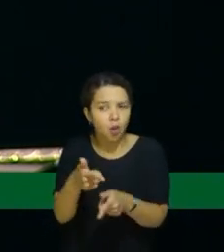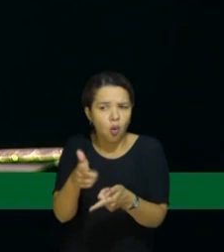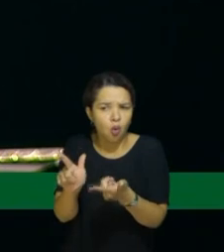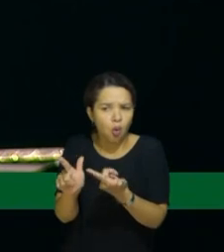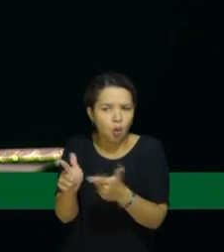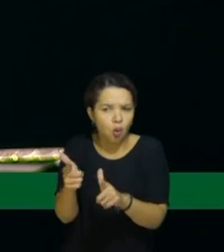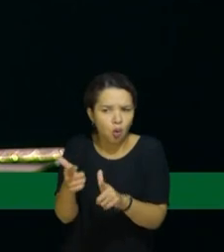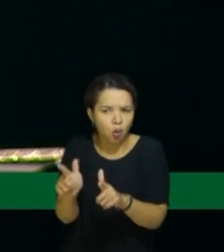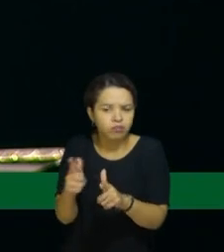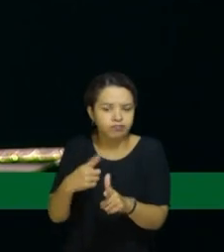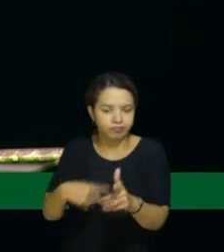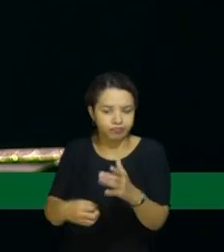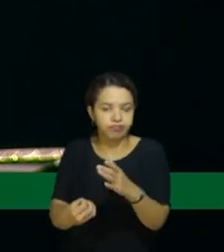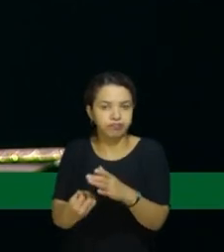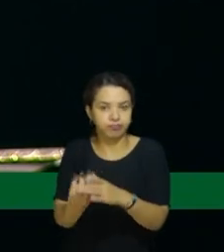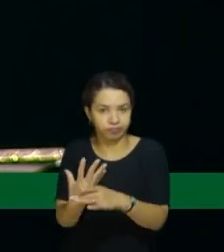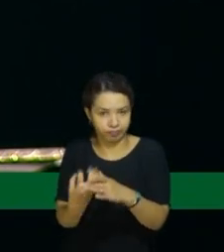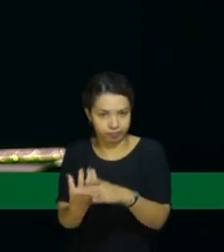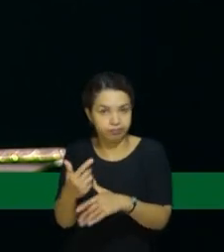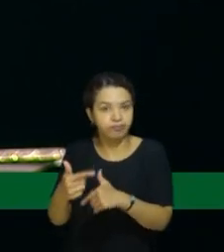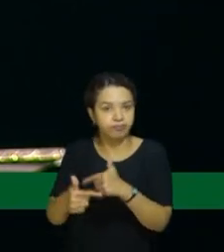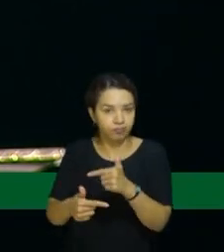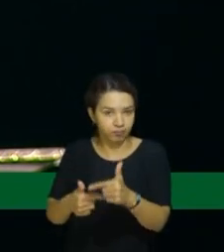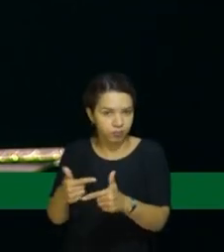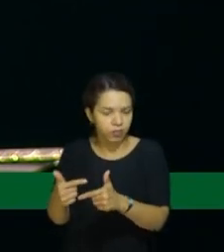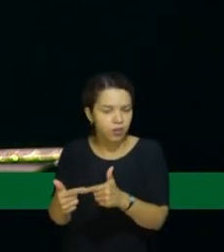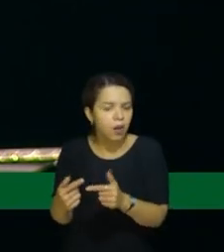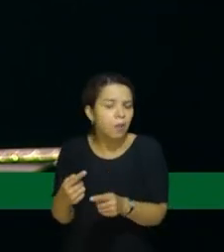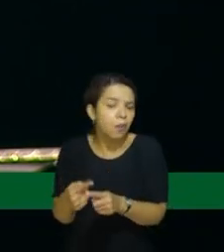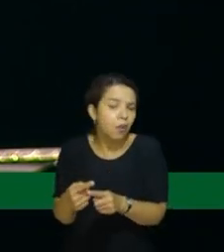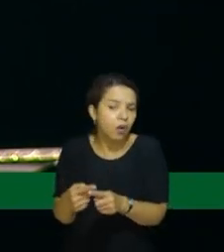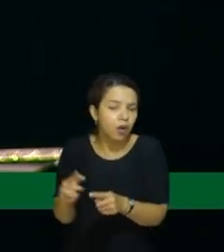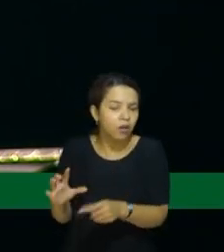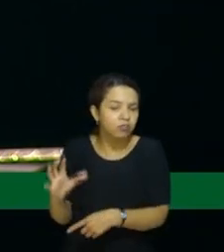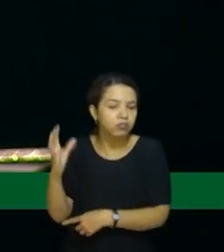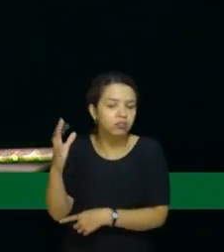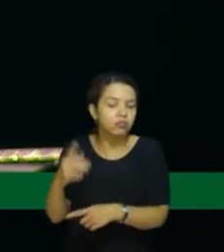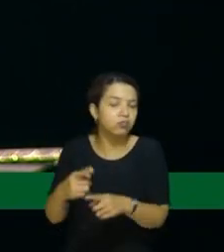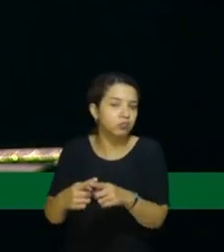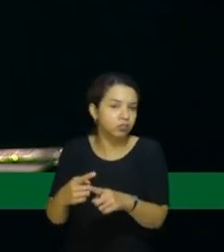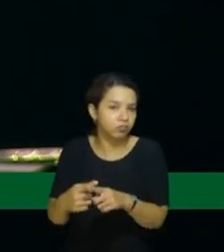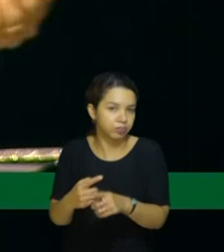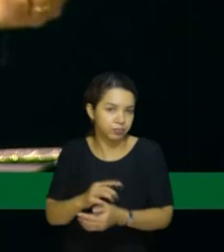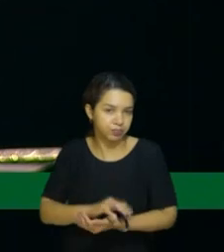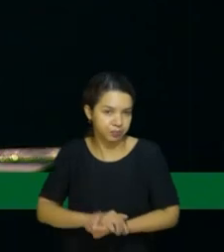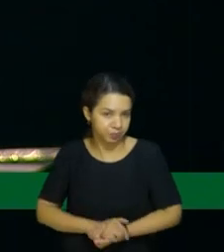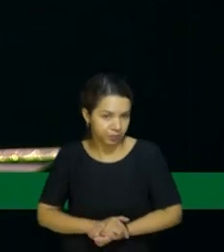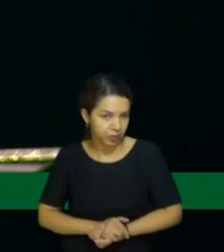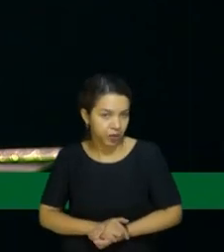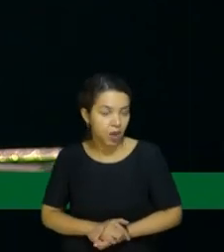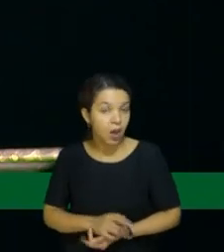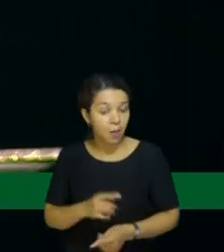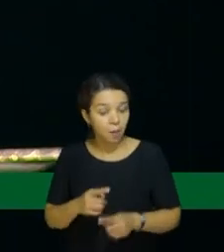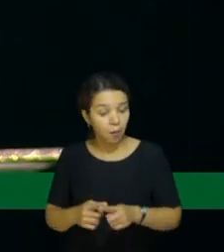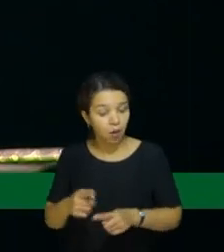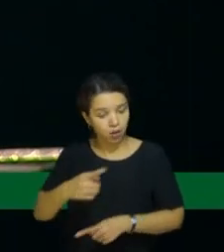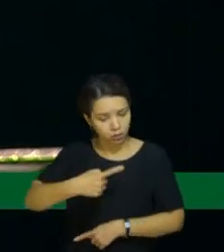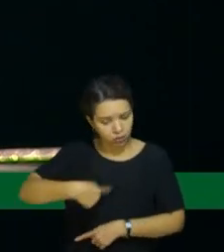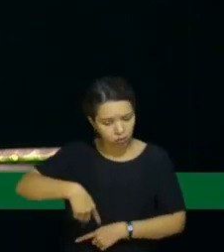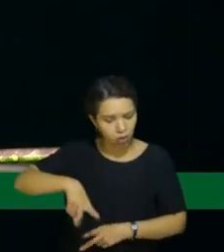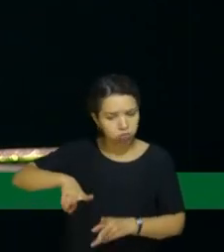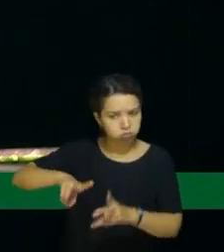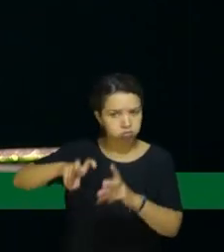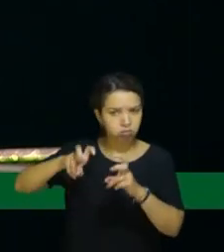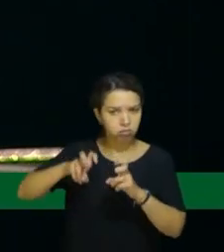aqui trabalhamos Mas por que que isso acontece senhores acontece porque nós reconhecemos que a